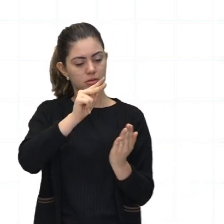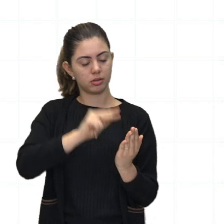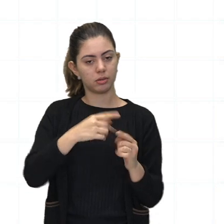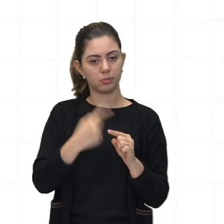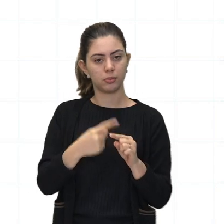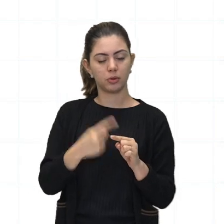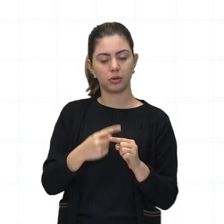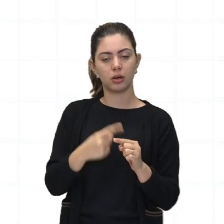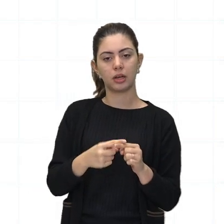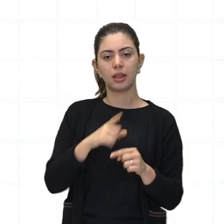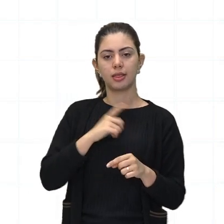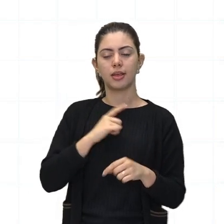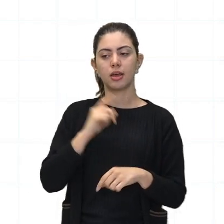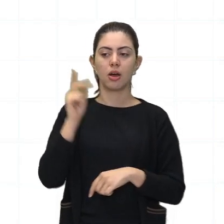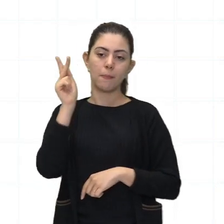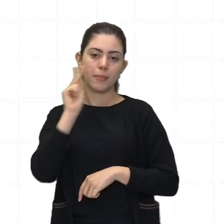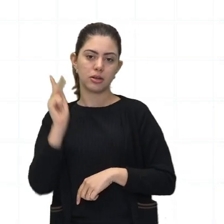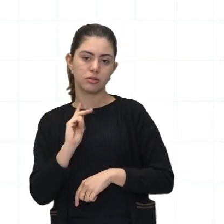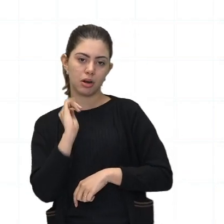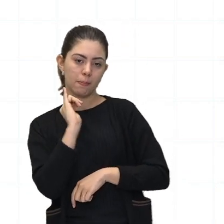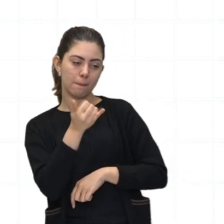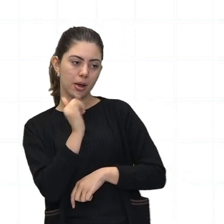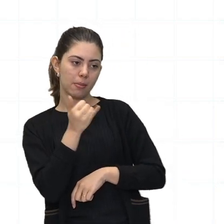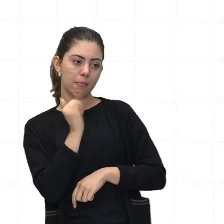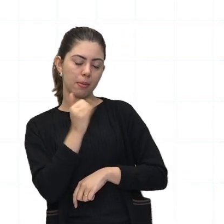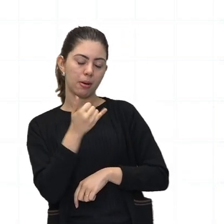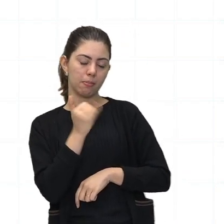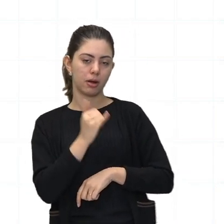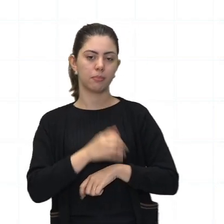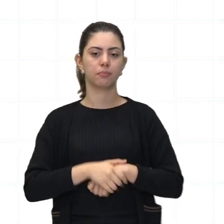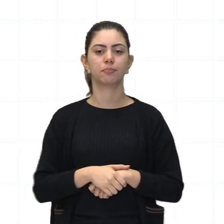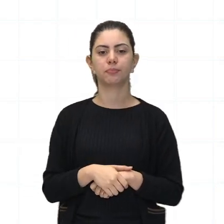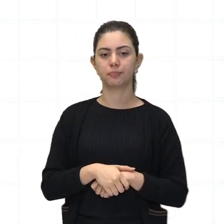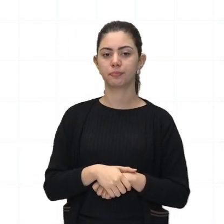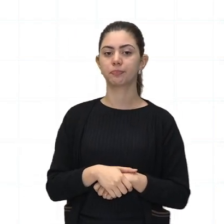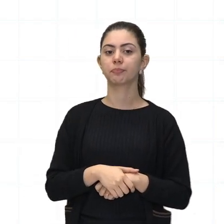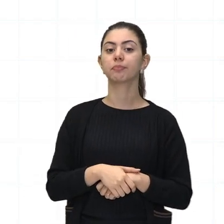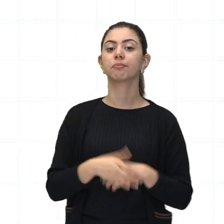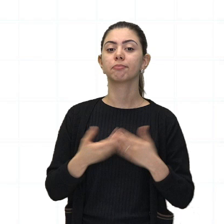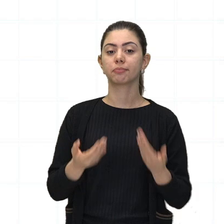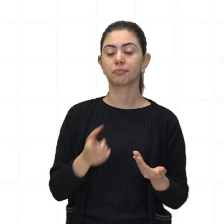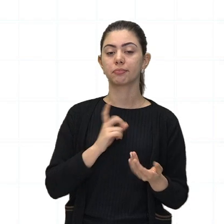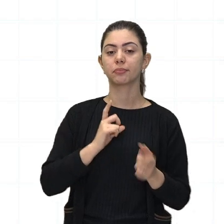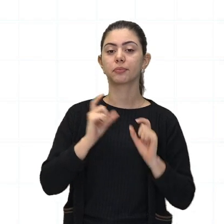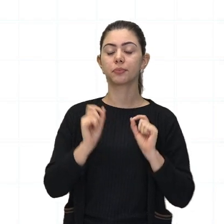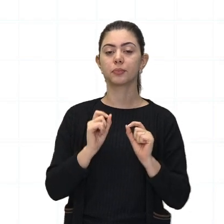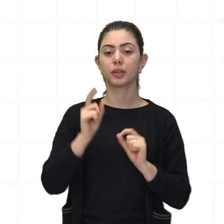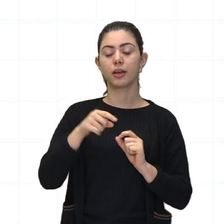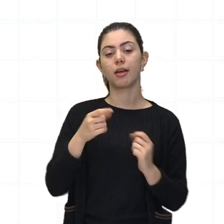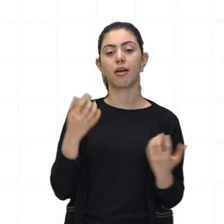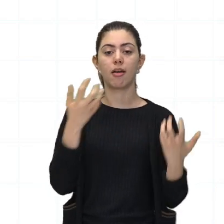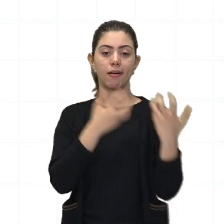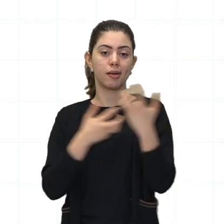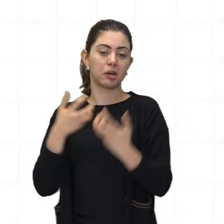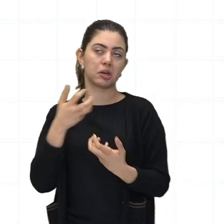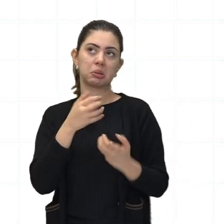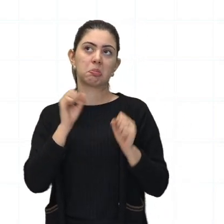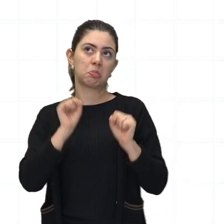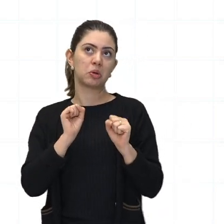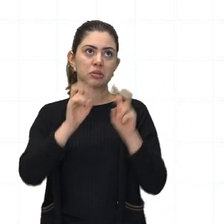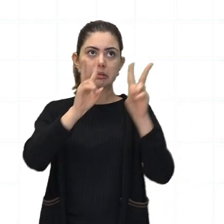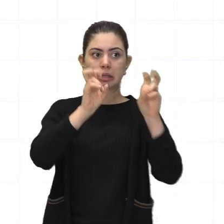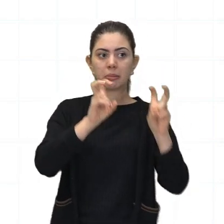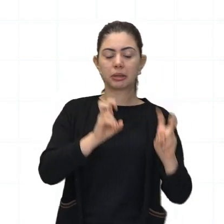história de personagens, de heróis. É dividido em cantos, geralmente com temas diversos, de